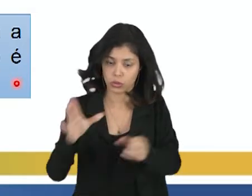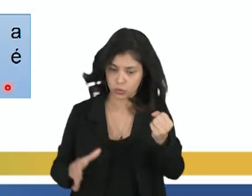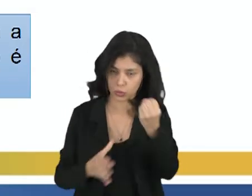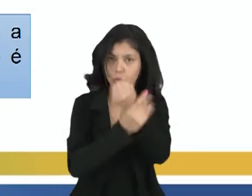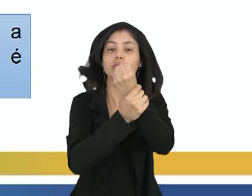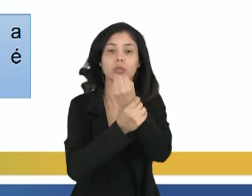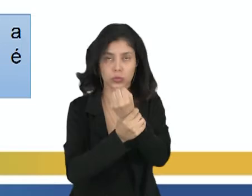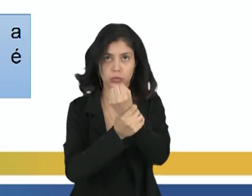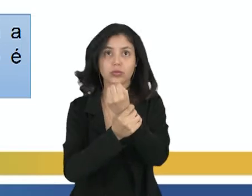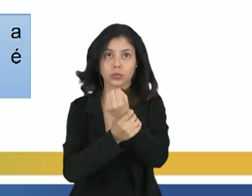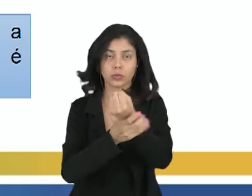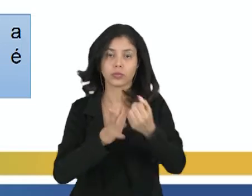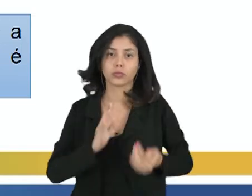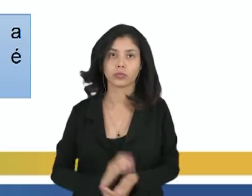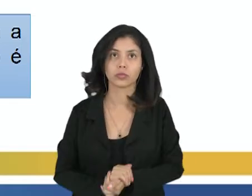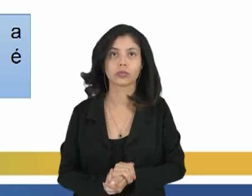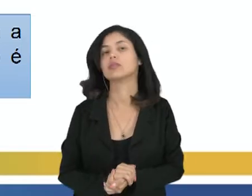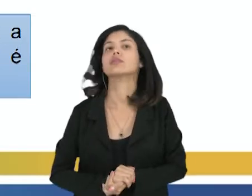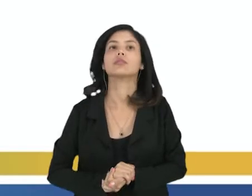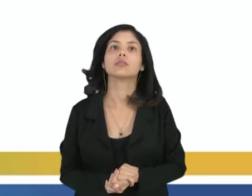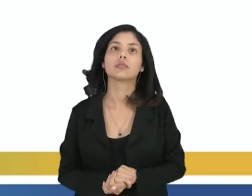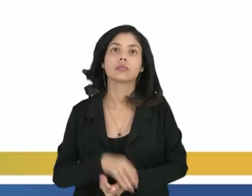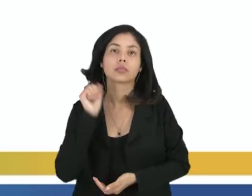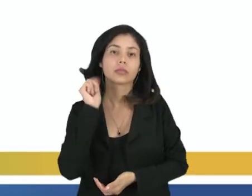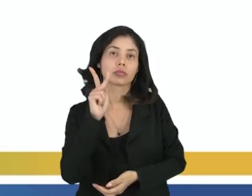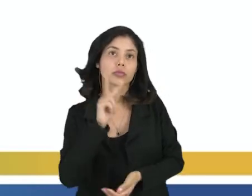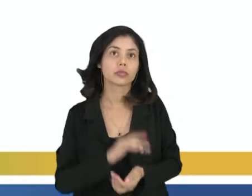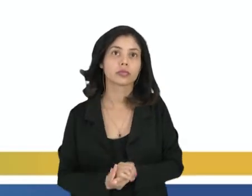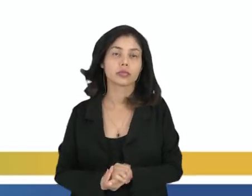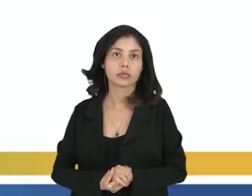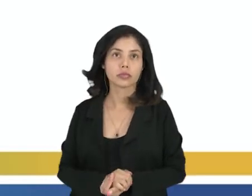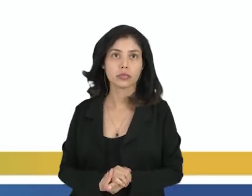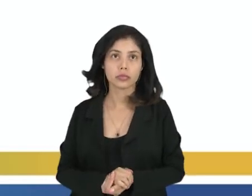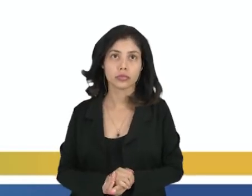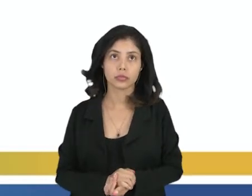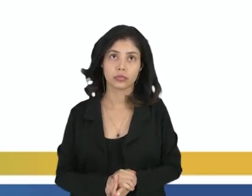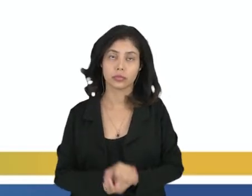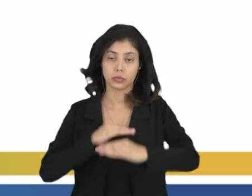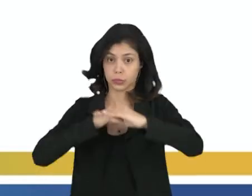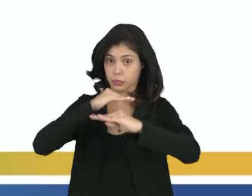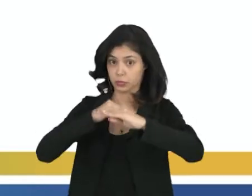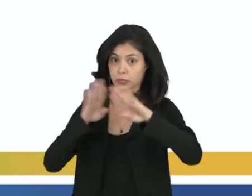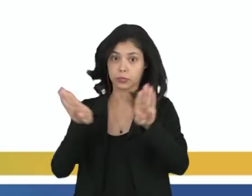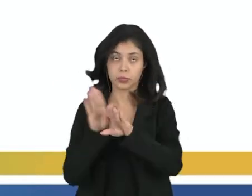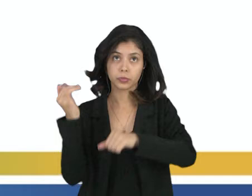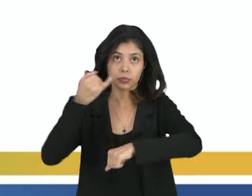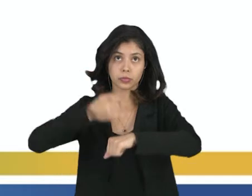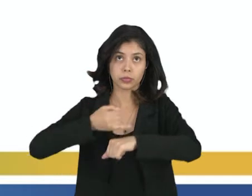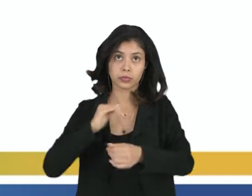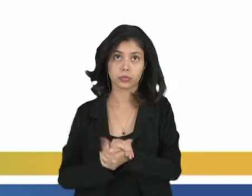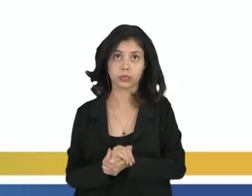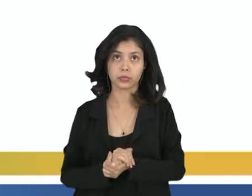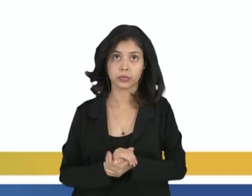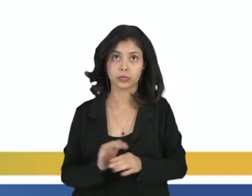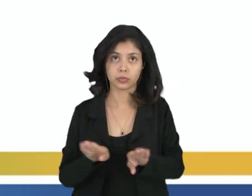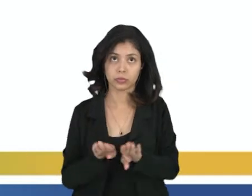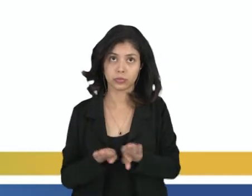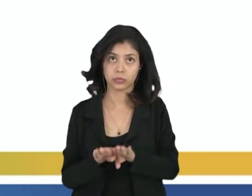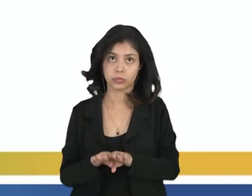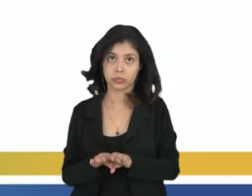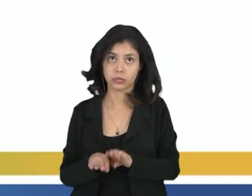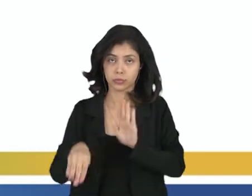ou o seu uso é seguro, ok? No equilíbrio iônico, nós também